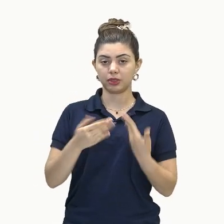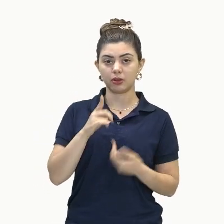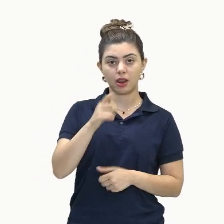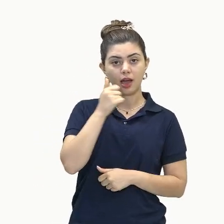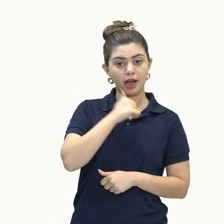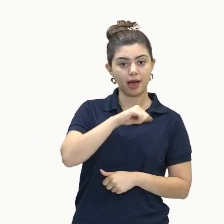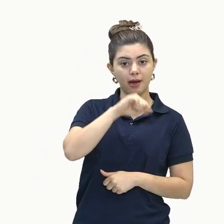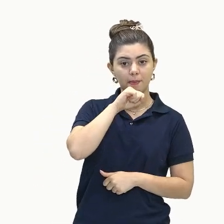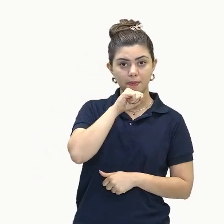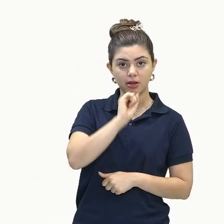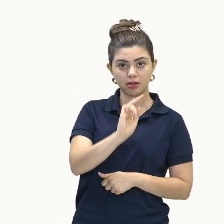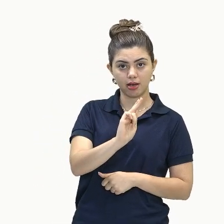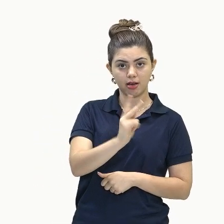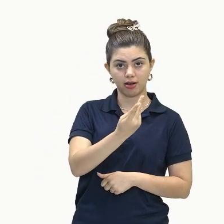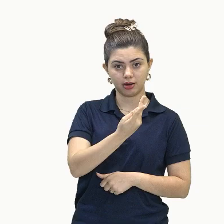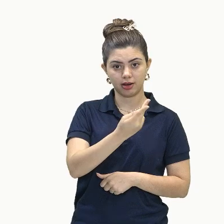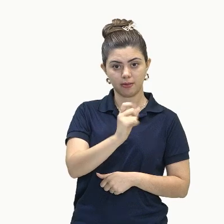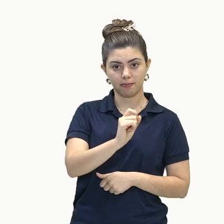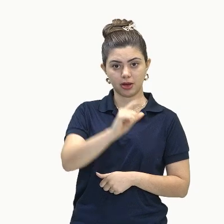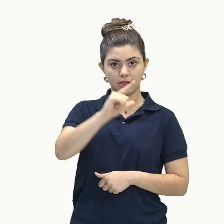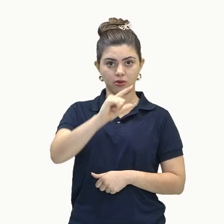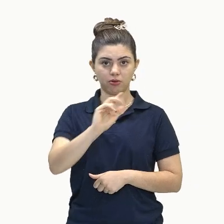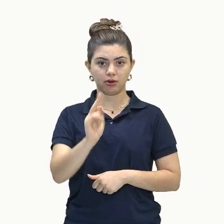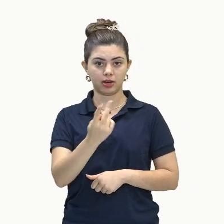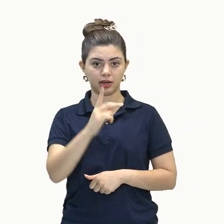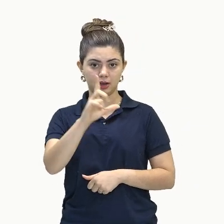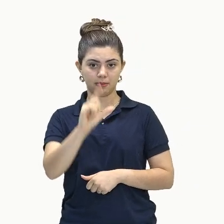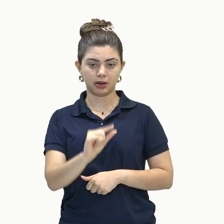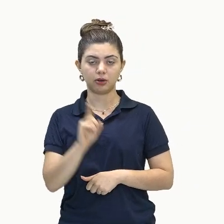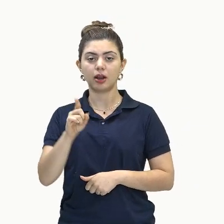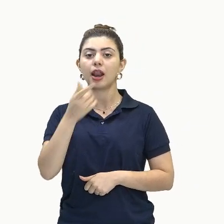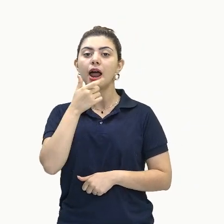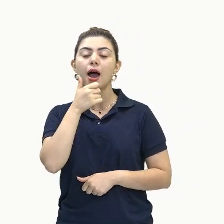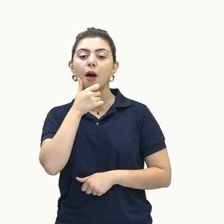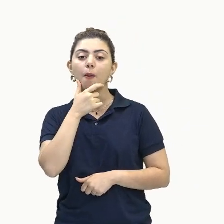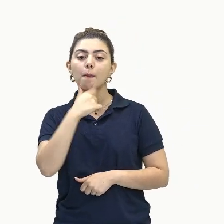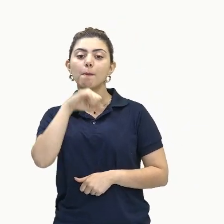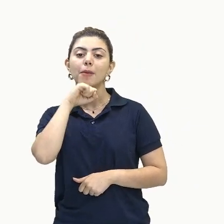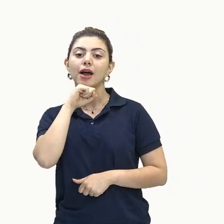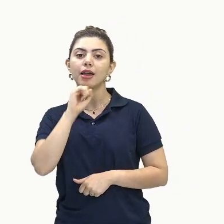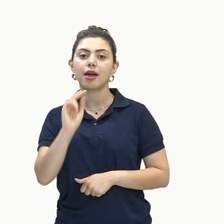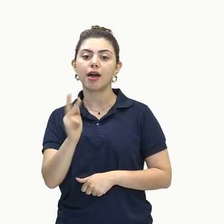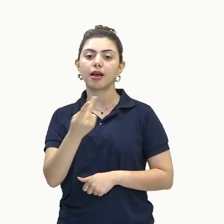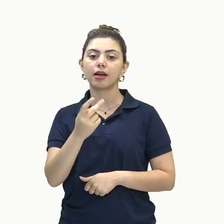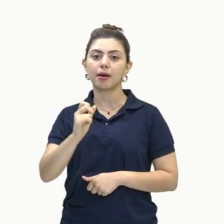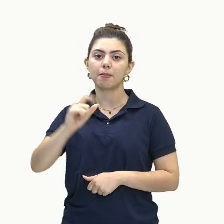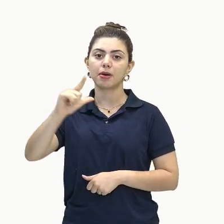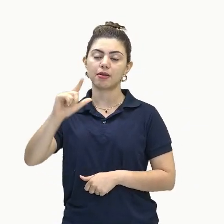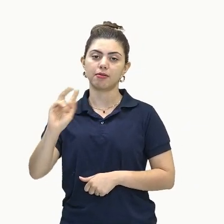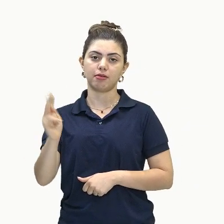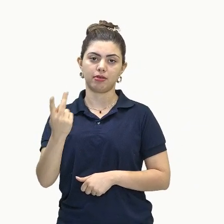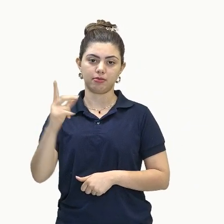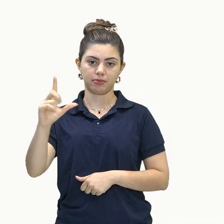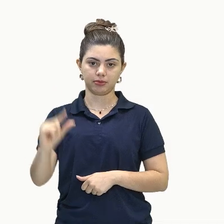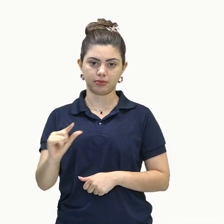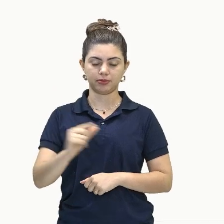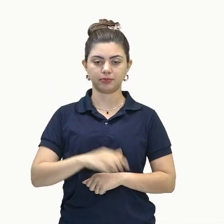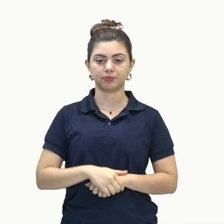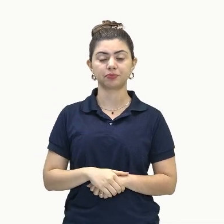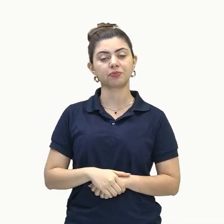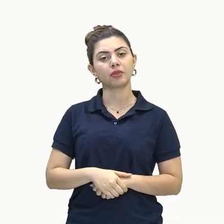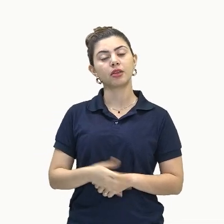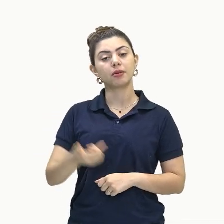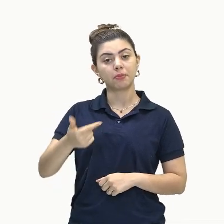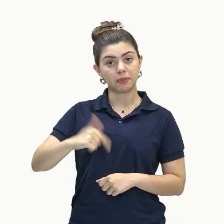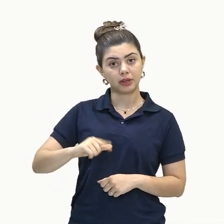é Hzão, Hzinho. O pai é Hzão, Hzinho. E nós vimos também na